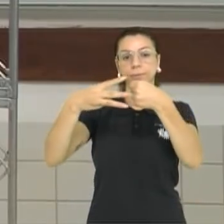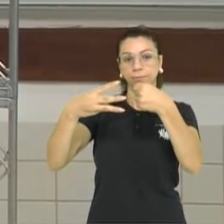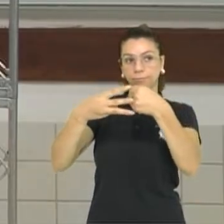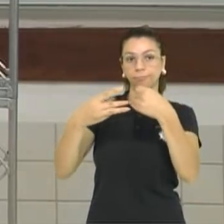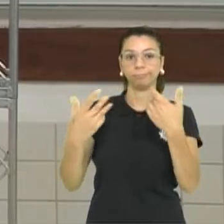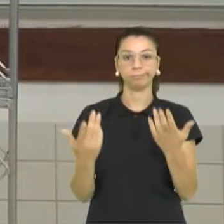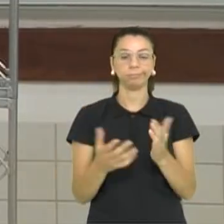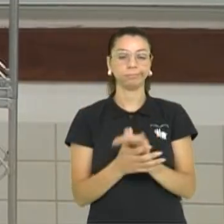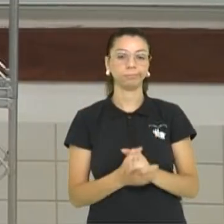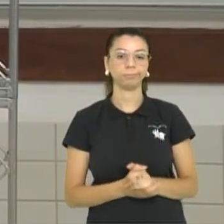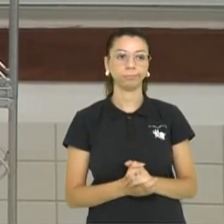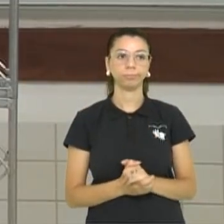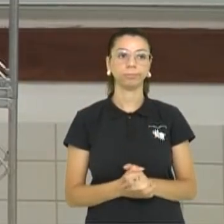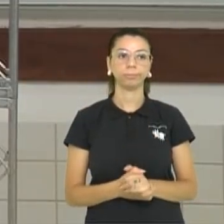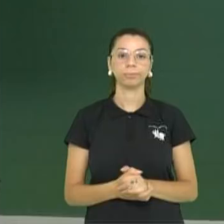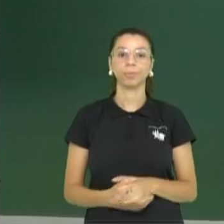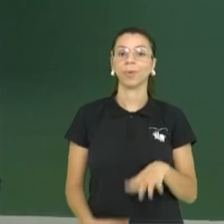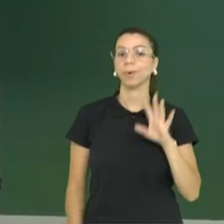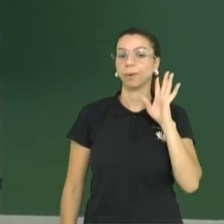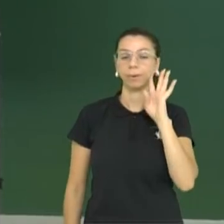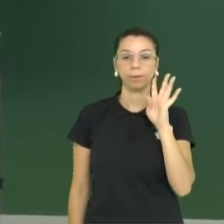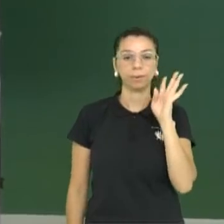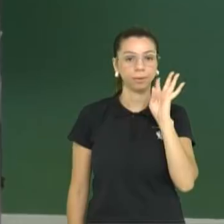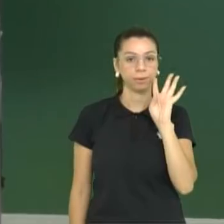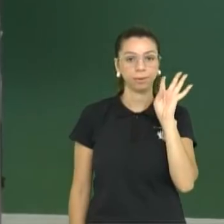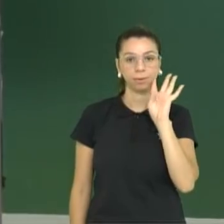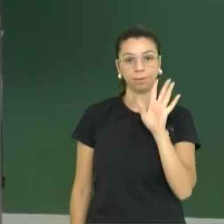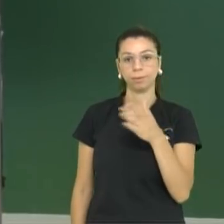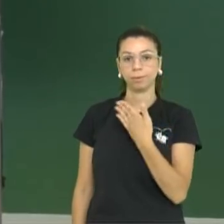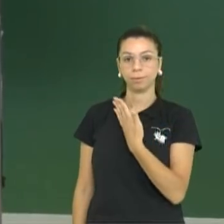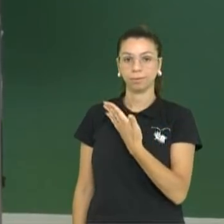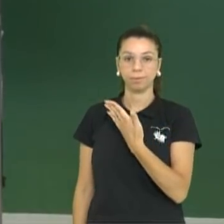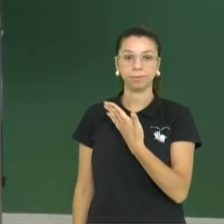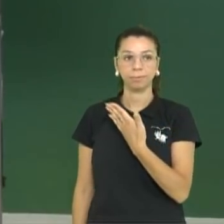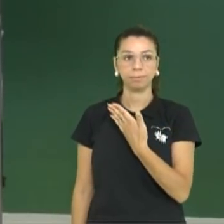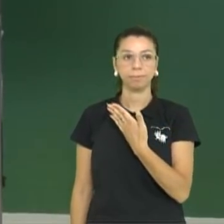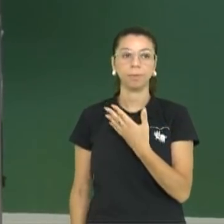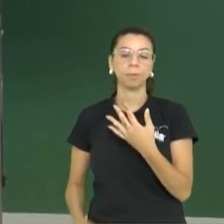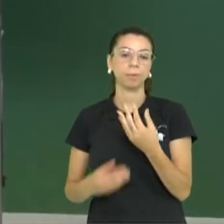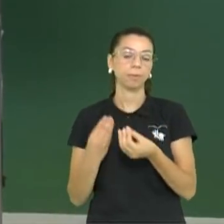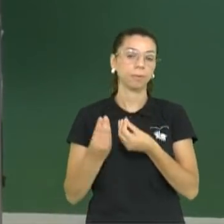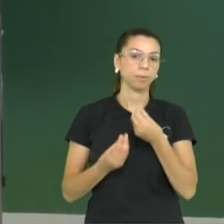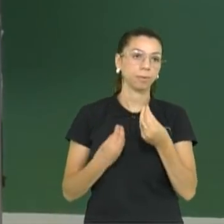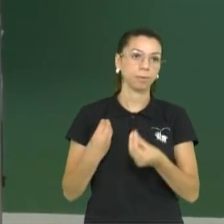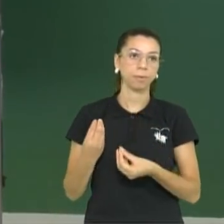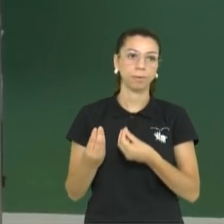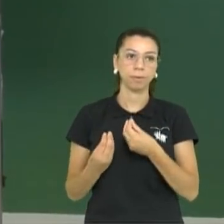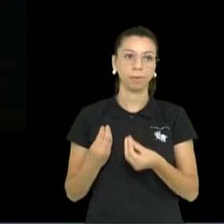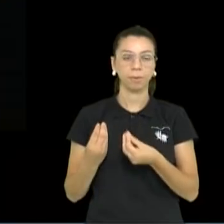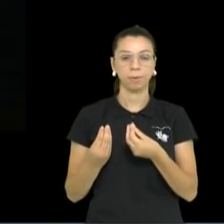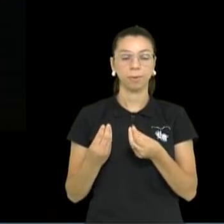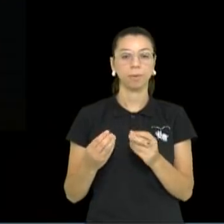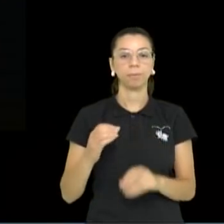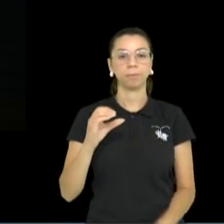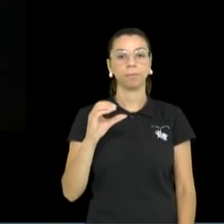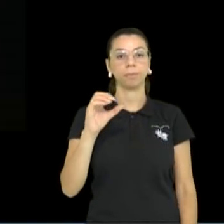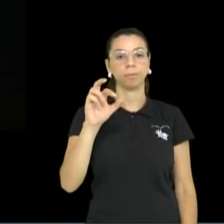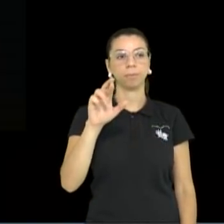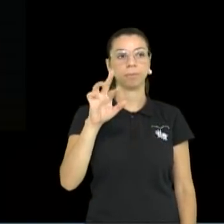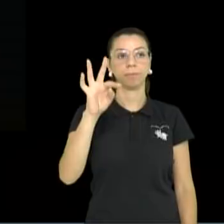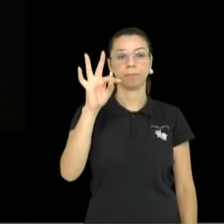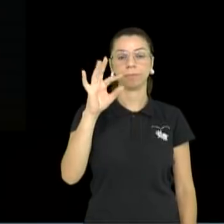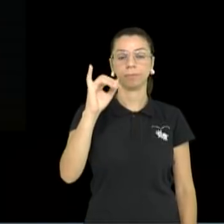aqui na tela comigo? Olha que legal, uma ideia para a gente ver como é a cortiça vista no